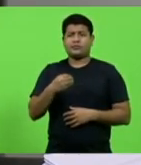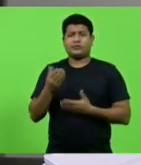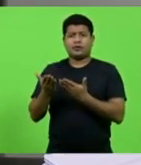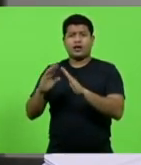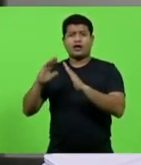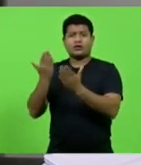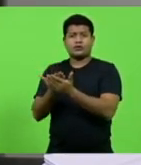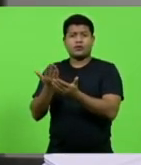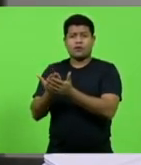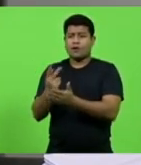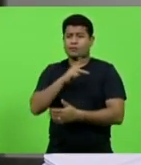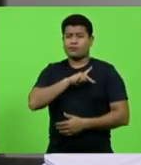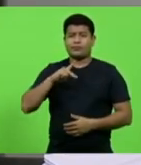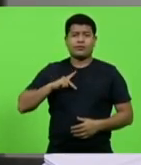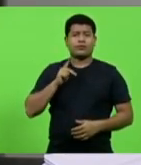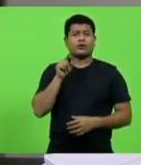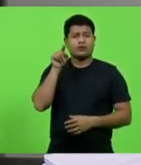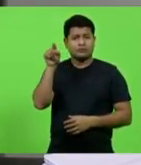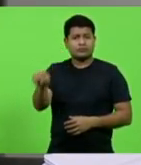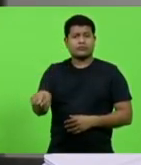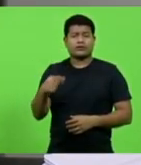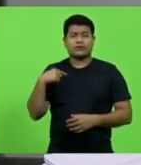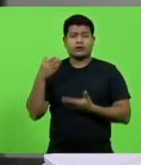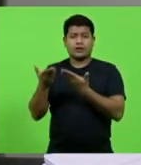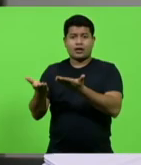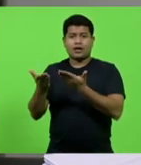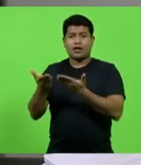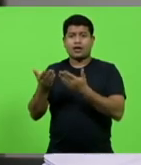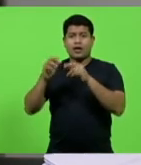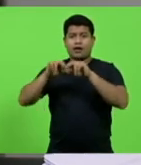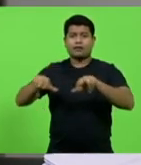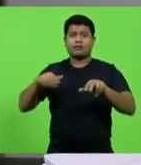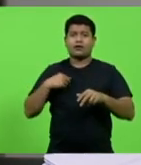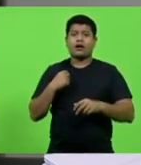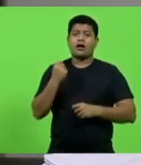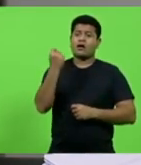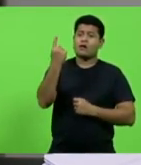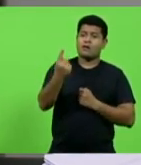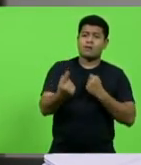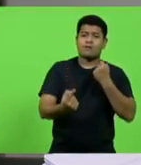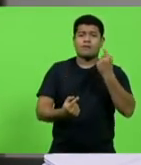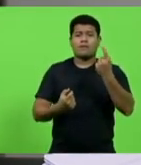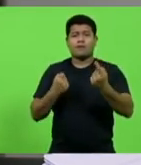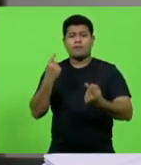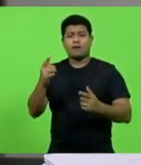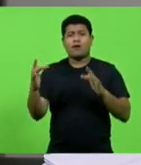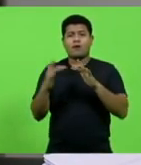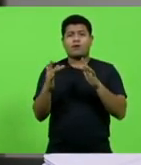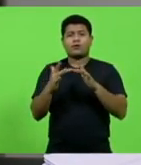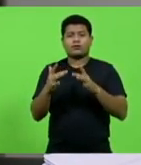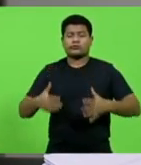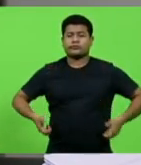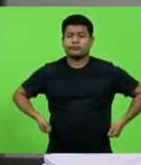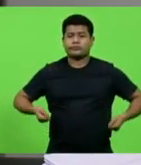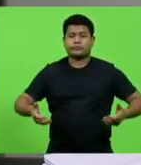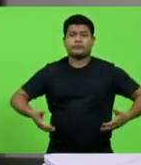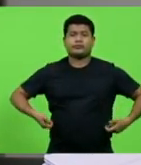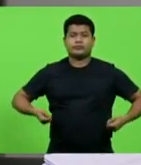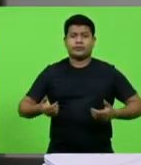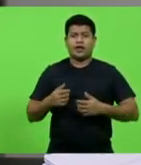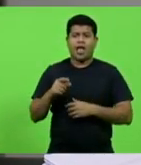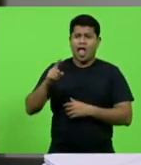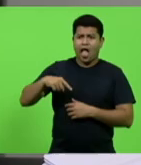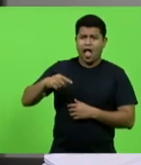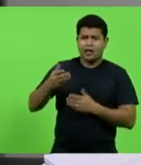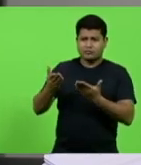pública. Diversidade não é ir de vez em quando encontrar um cadeirante. Não é, deputado Maurício, de vez em quando ir